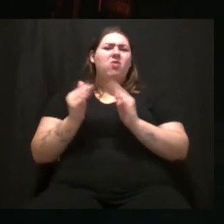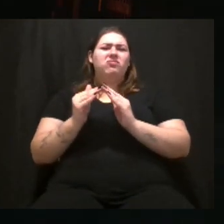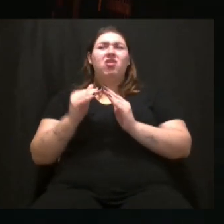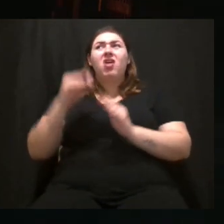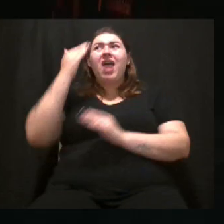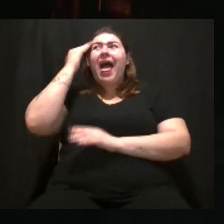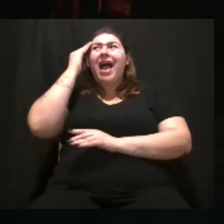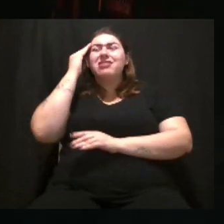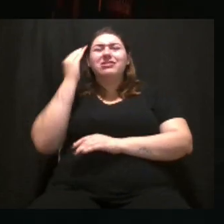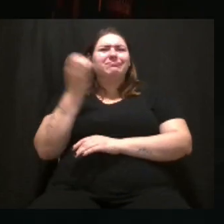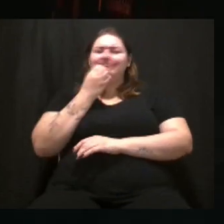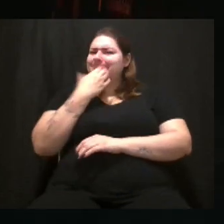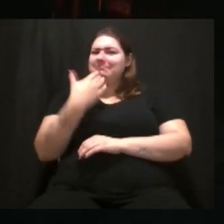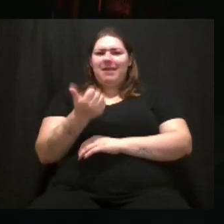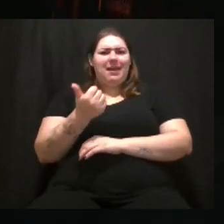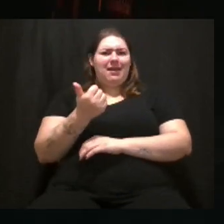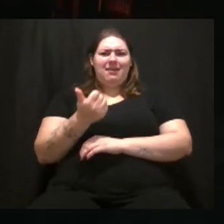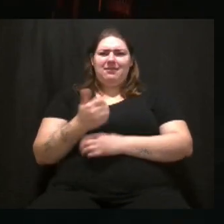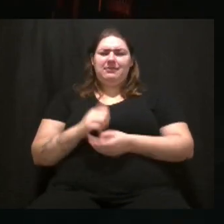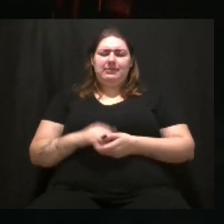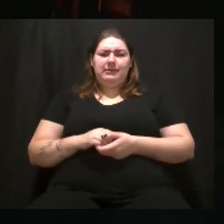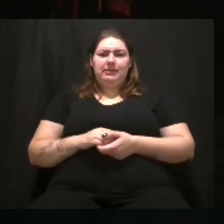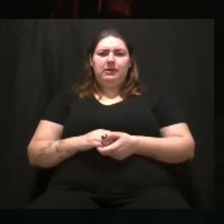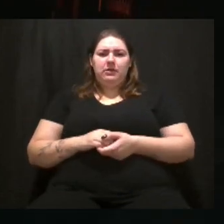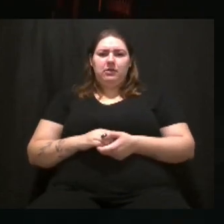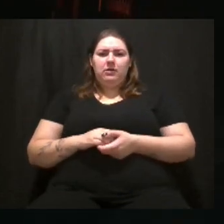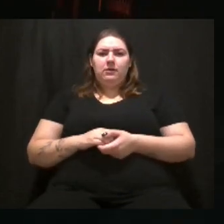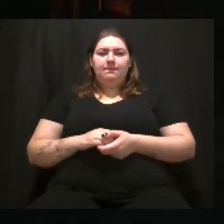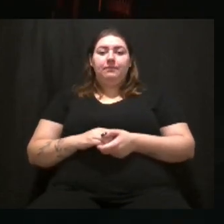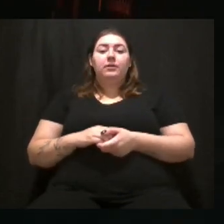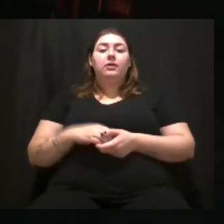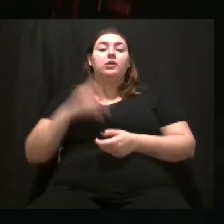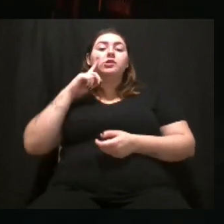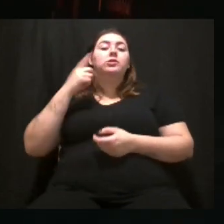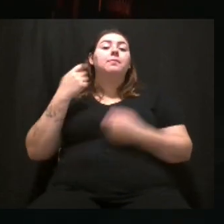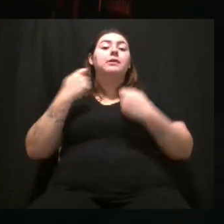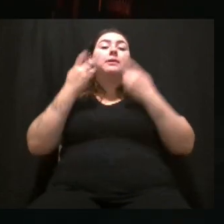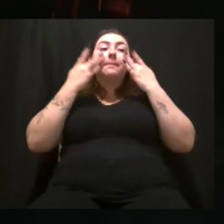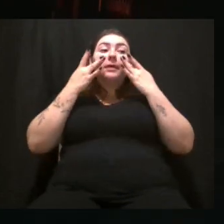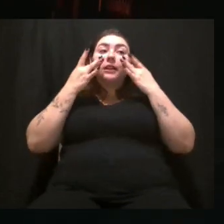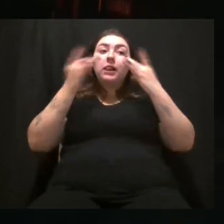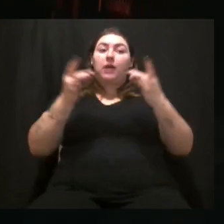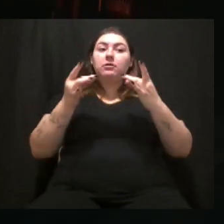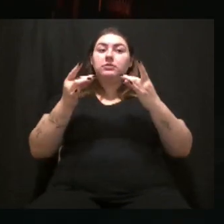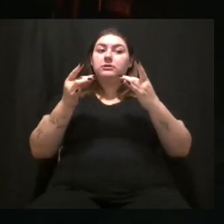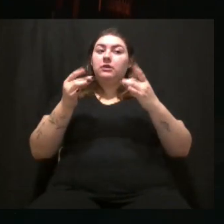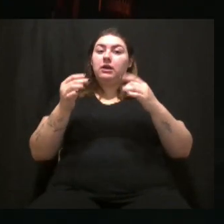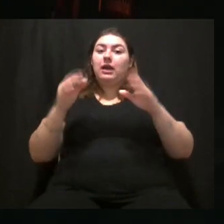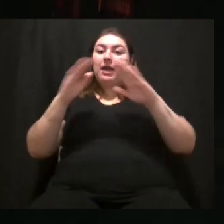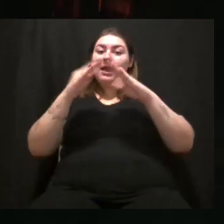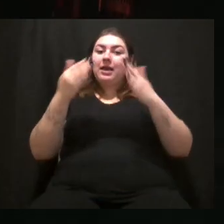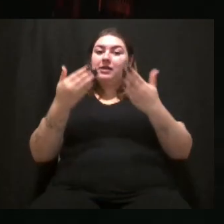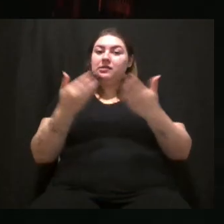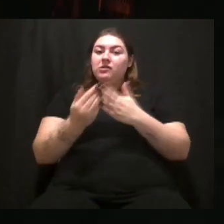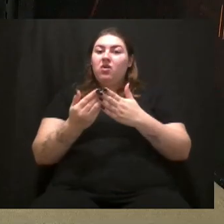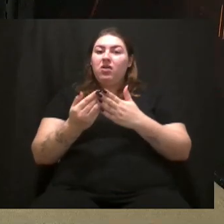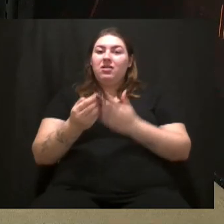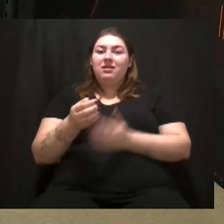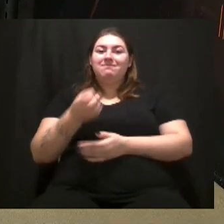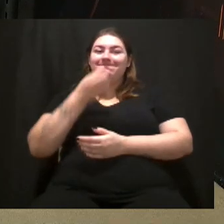que eu preciso dar atenção para a opinião da minha criança, que aquela escola, para ela, não está fazendo